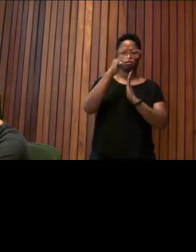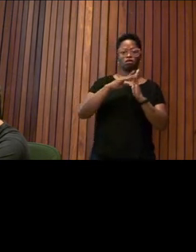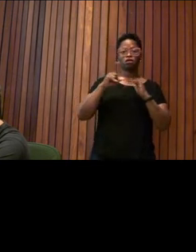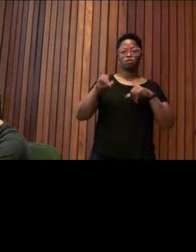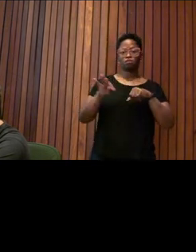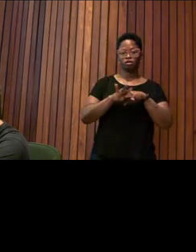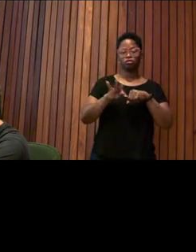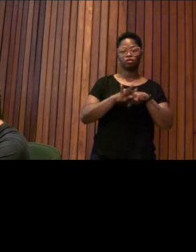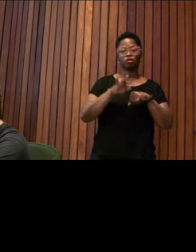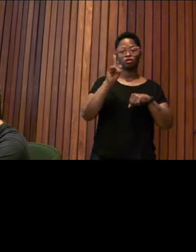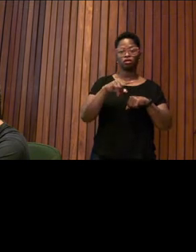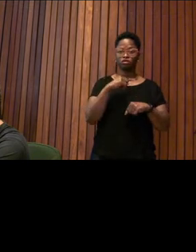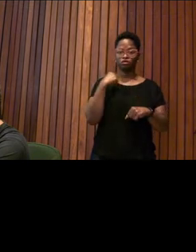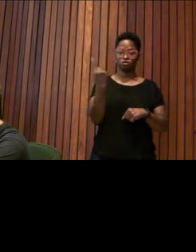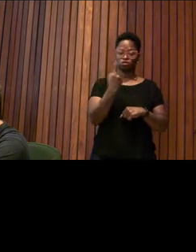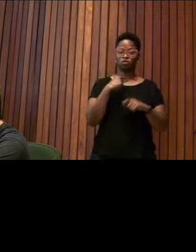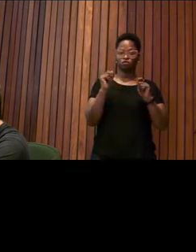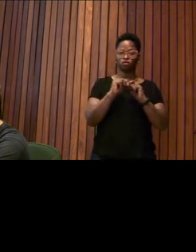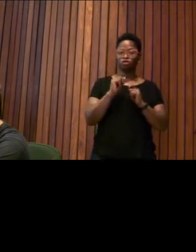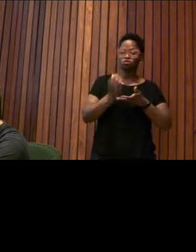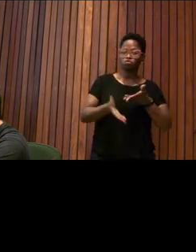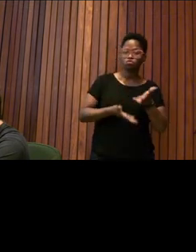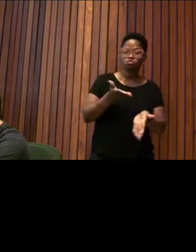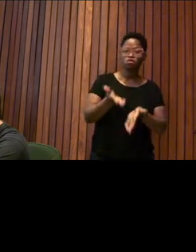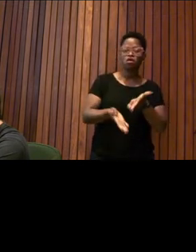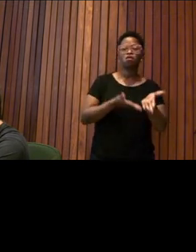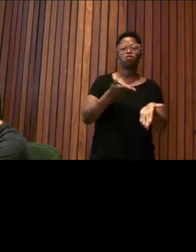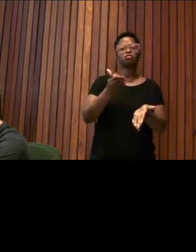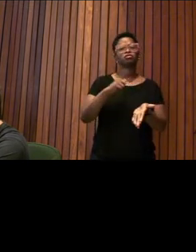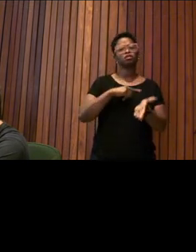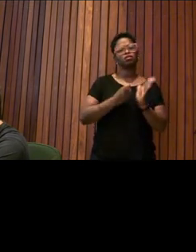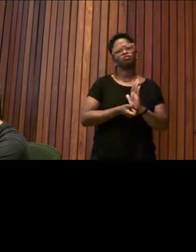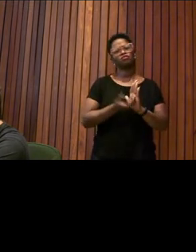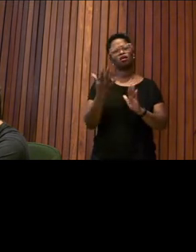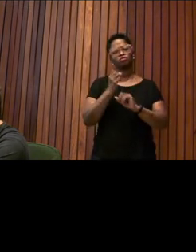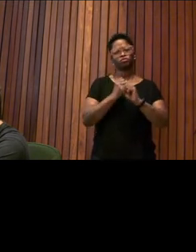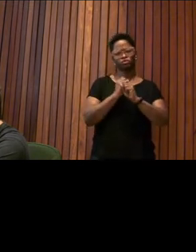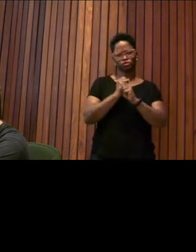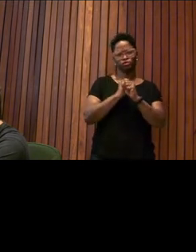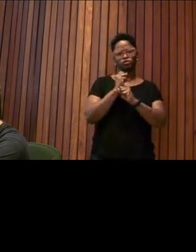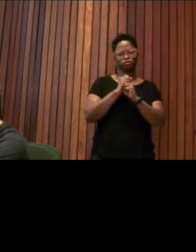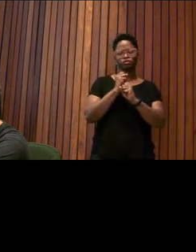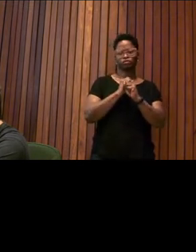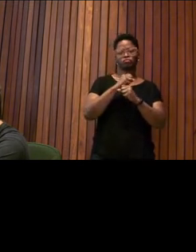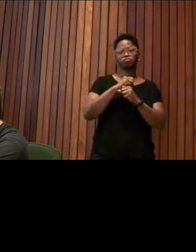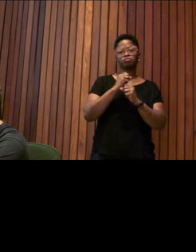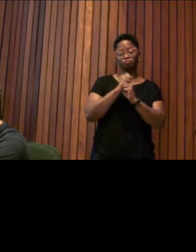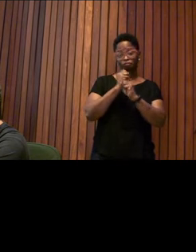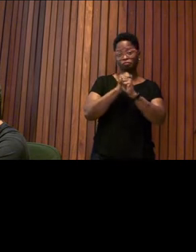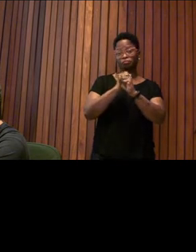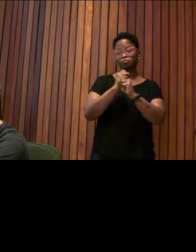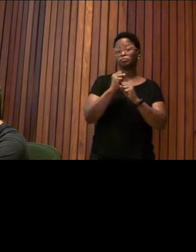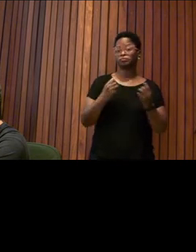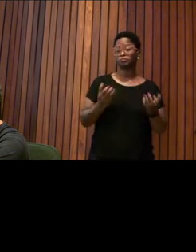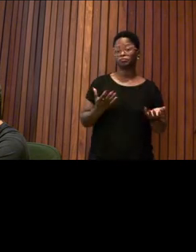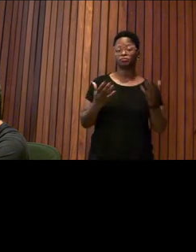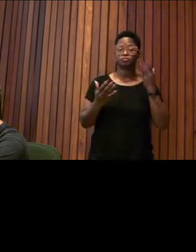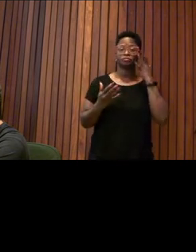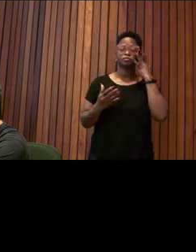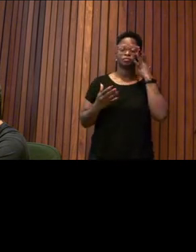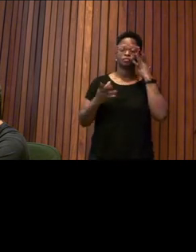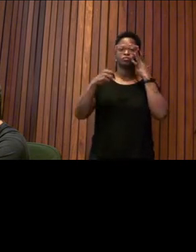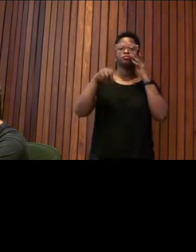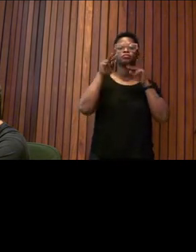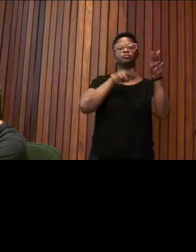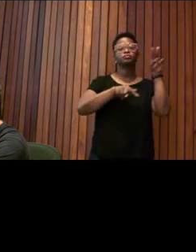técnica que a gente faz com todo cuidado para que dure milhares de anos, né? Enfim, né? E aí, quando a gente